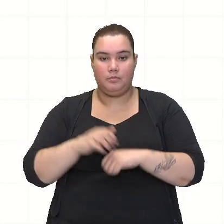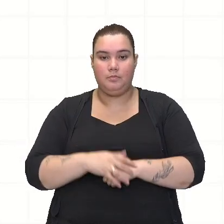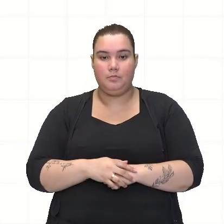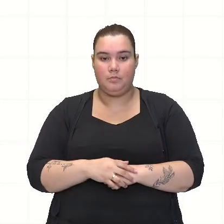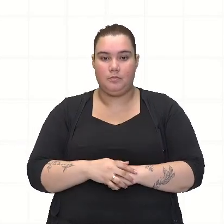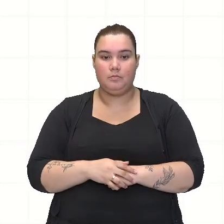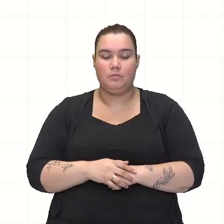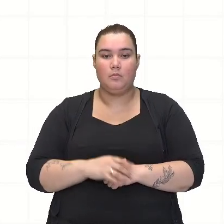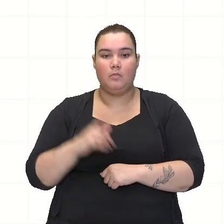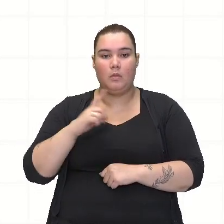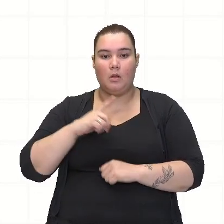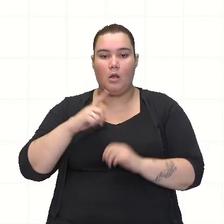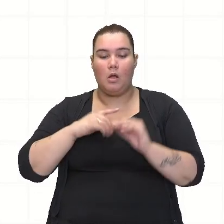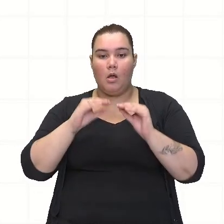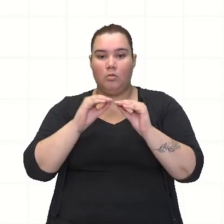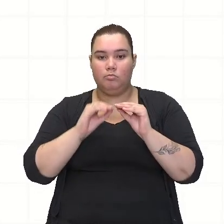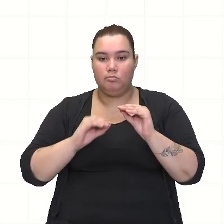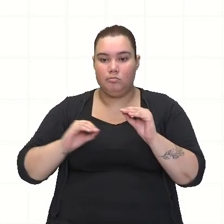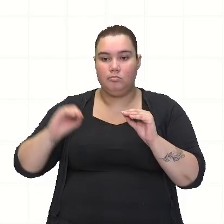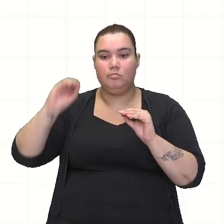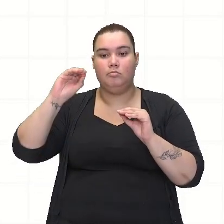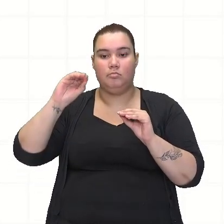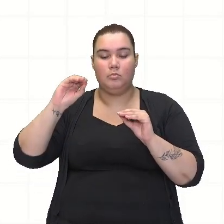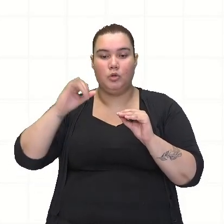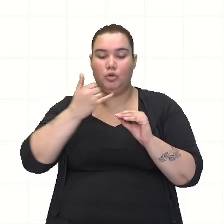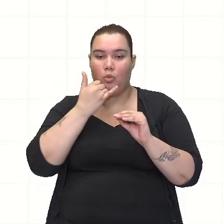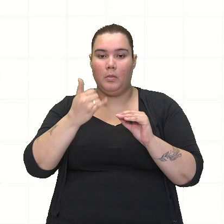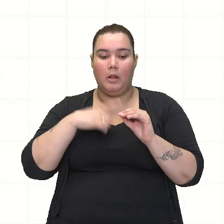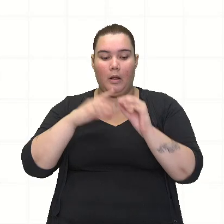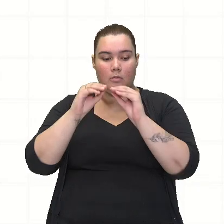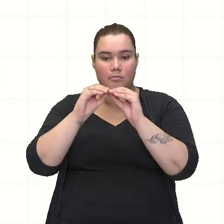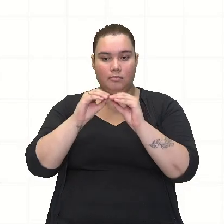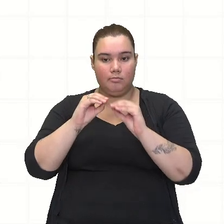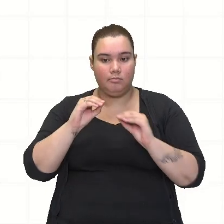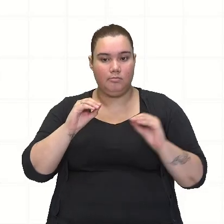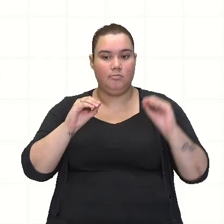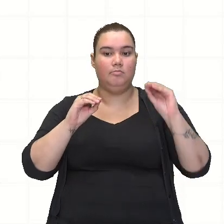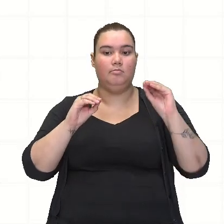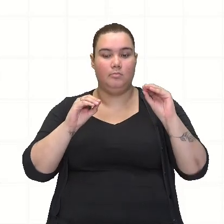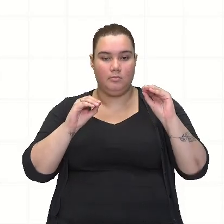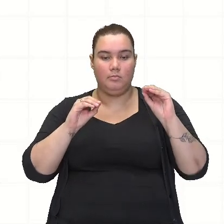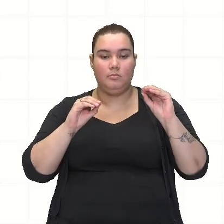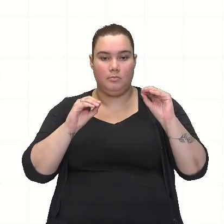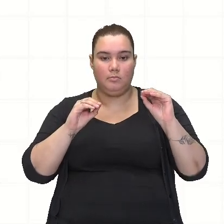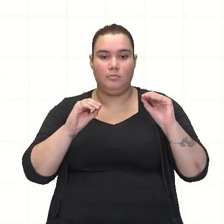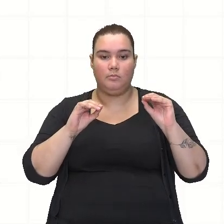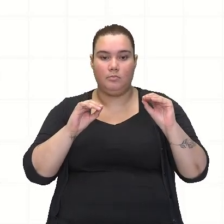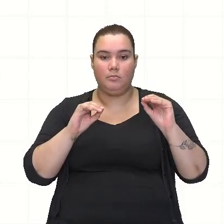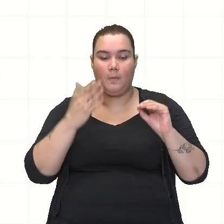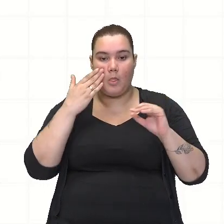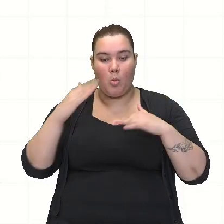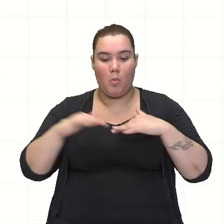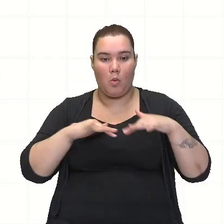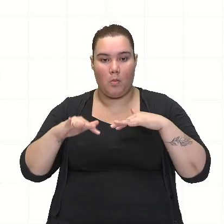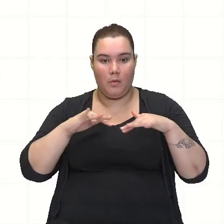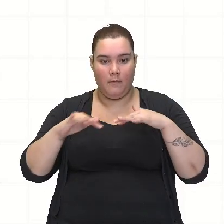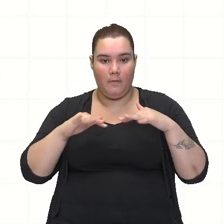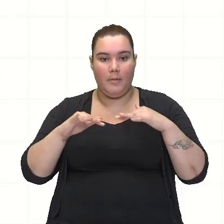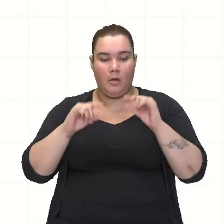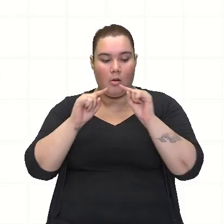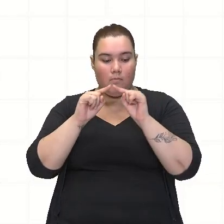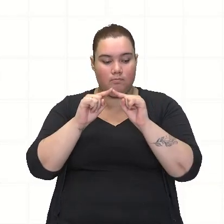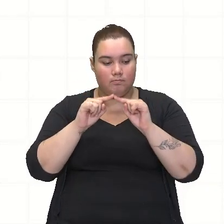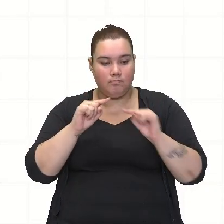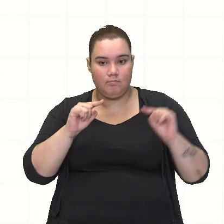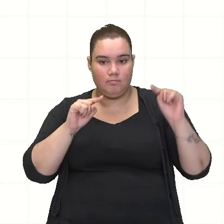rotação, o sentido é horário, tá? Anti-horário, tá aqui, olha, então tá aqui a movimentação do giro. Olha aqui,